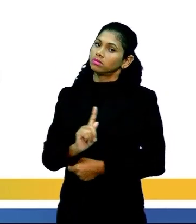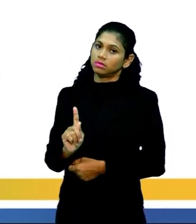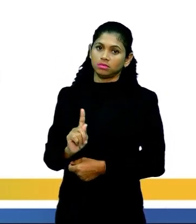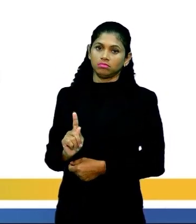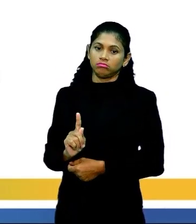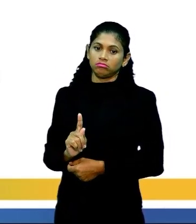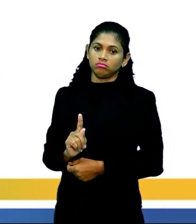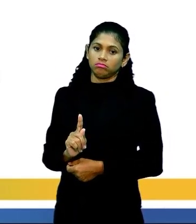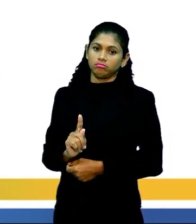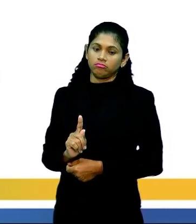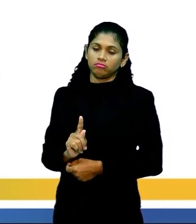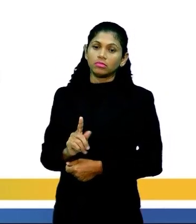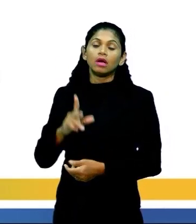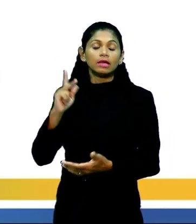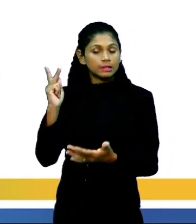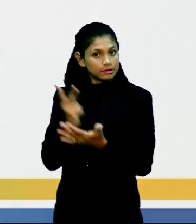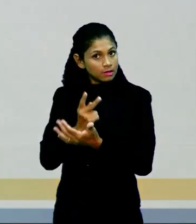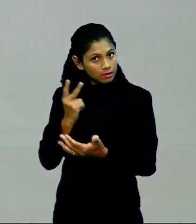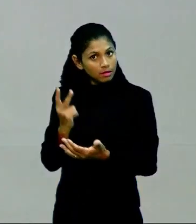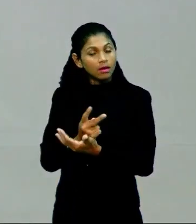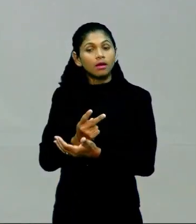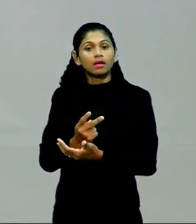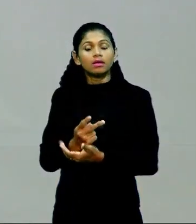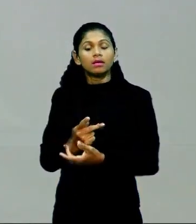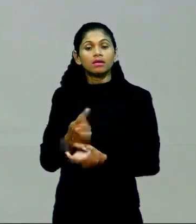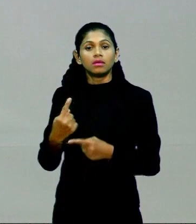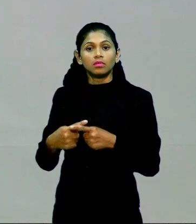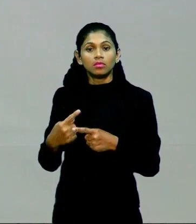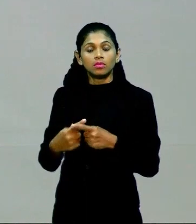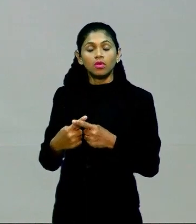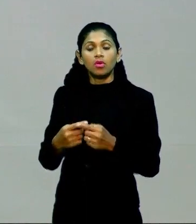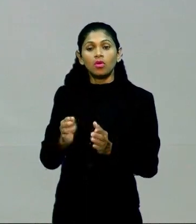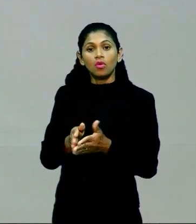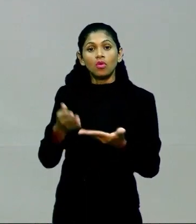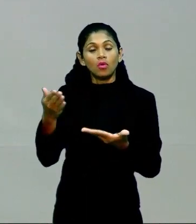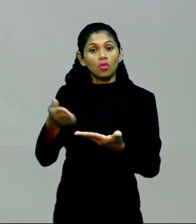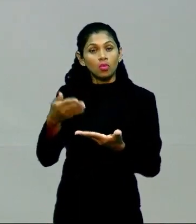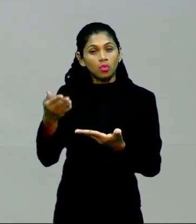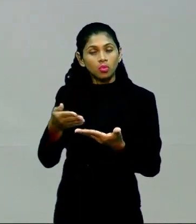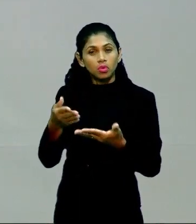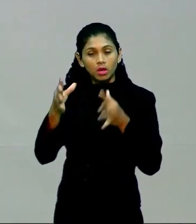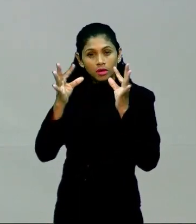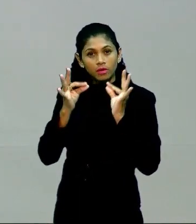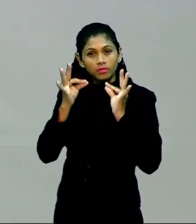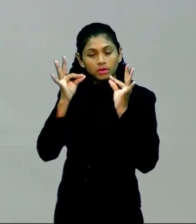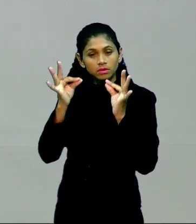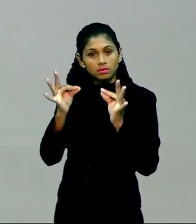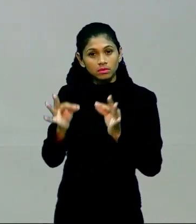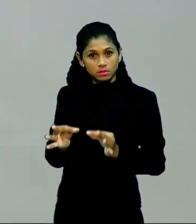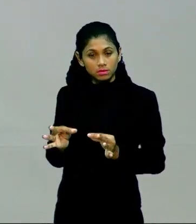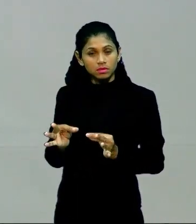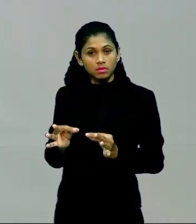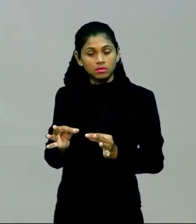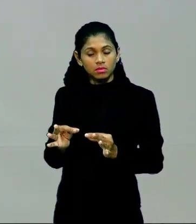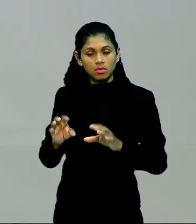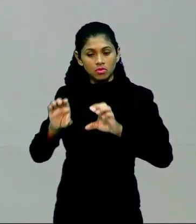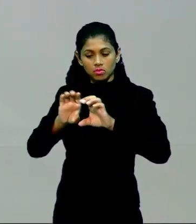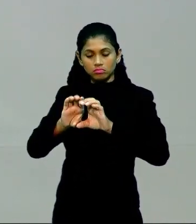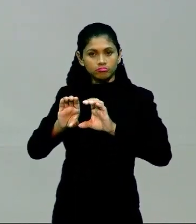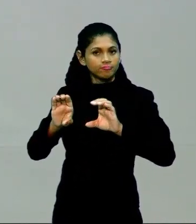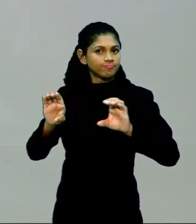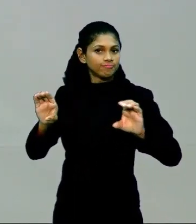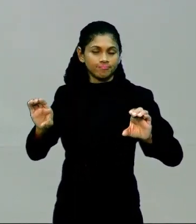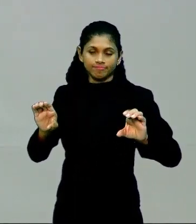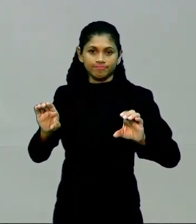Também não, o livro, se vocês forem prestar atenção somente naquele parágrafo em que está escrito, não está